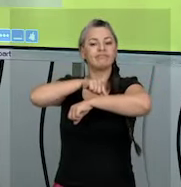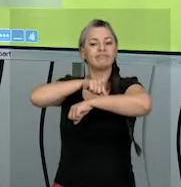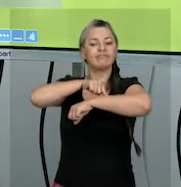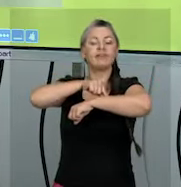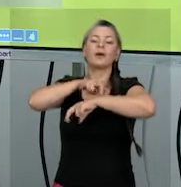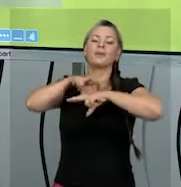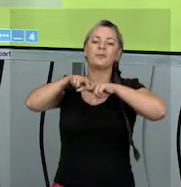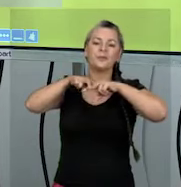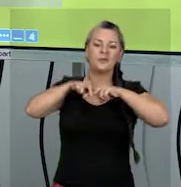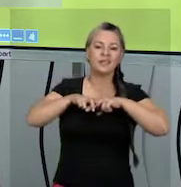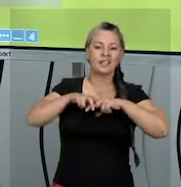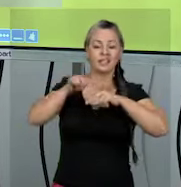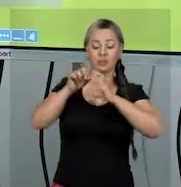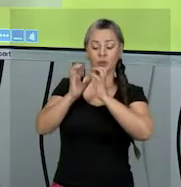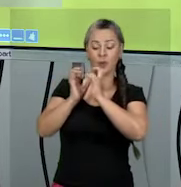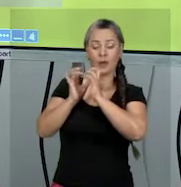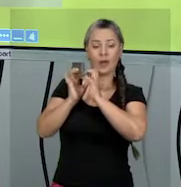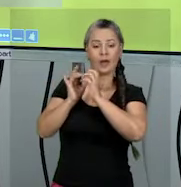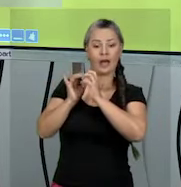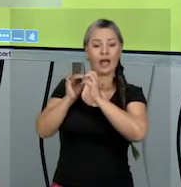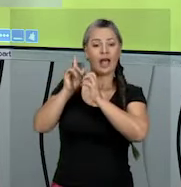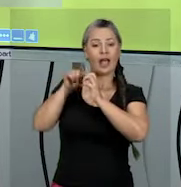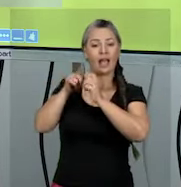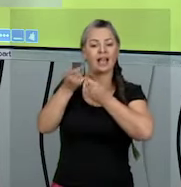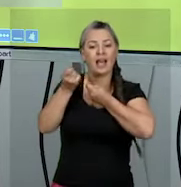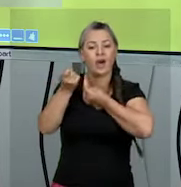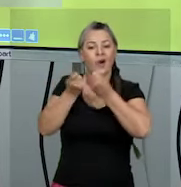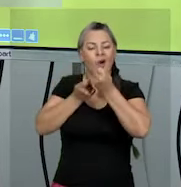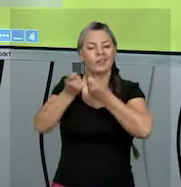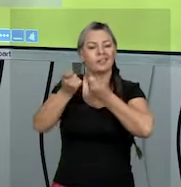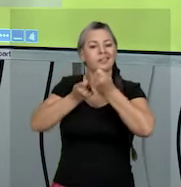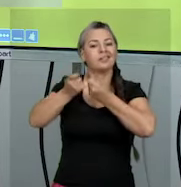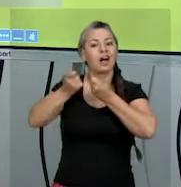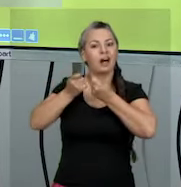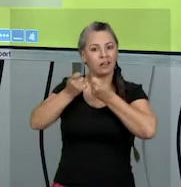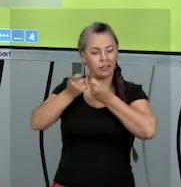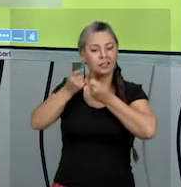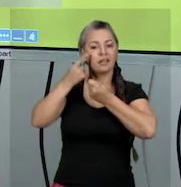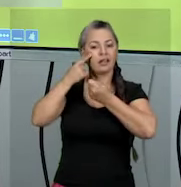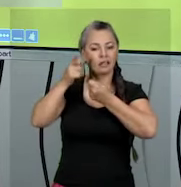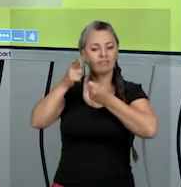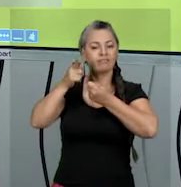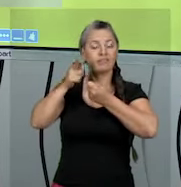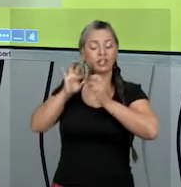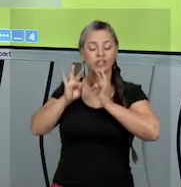cérebro, ele vai fazer o controle voluntário dos músculos.